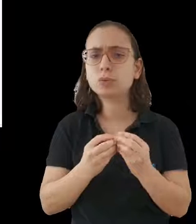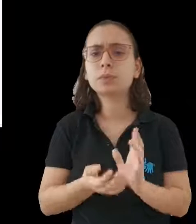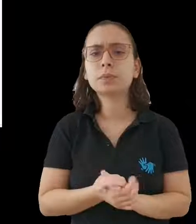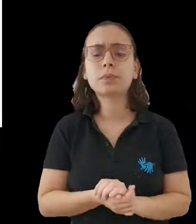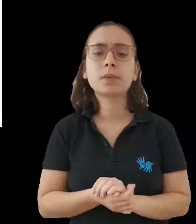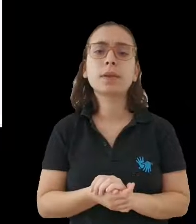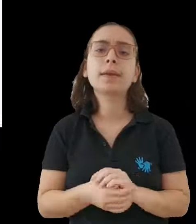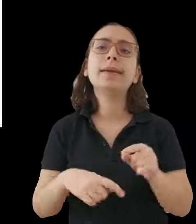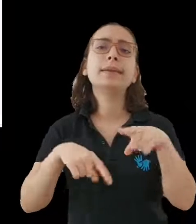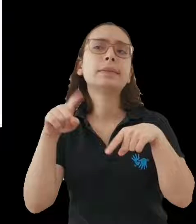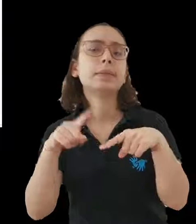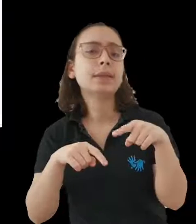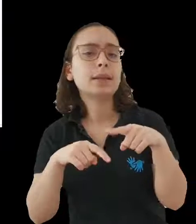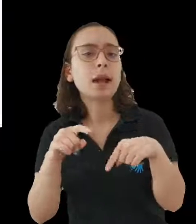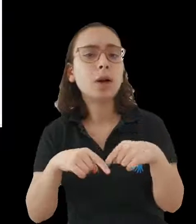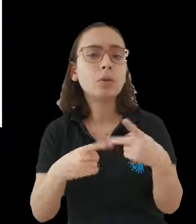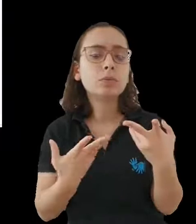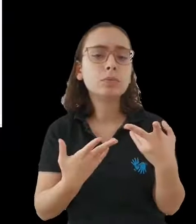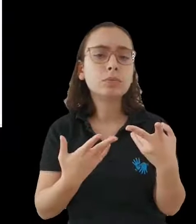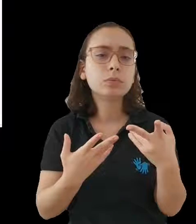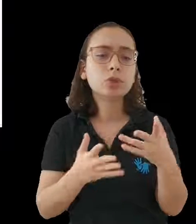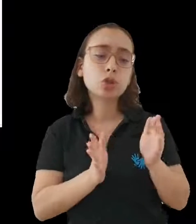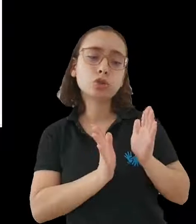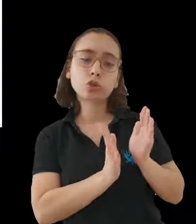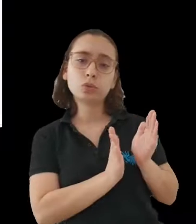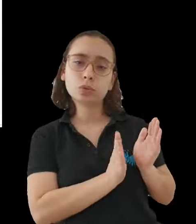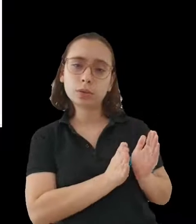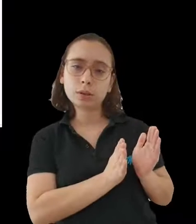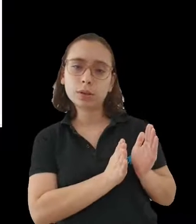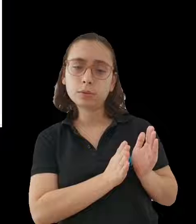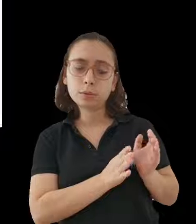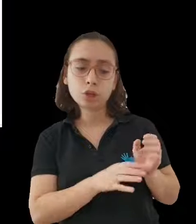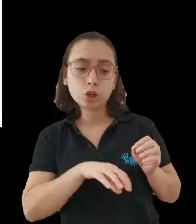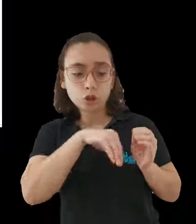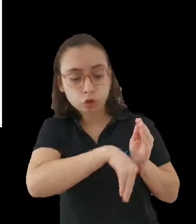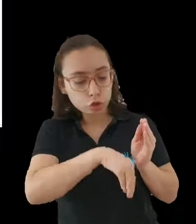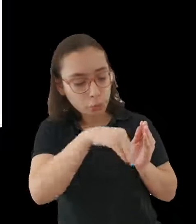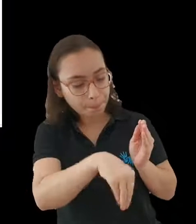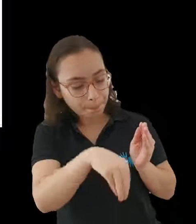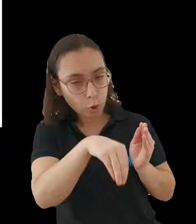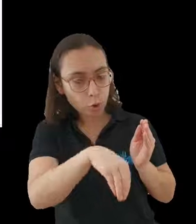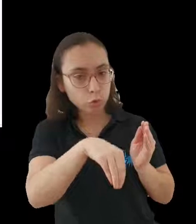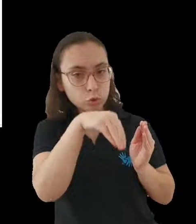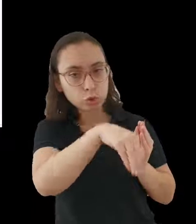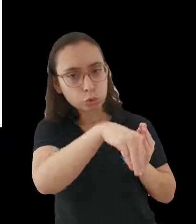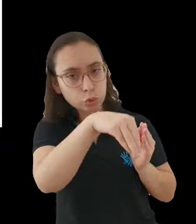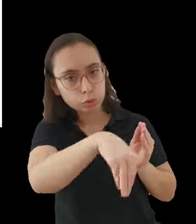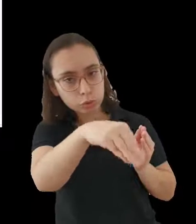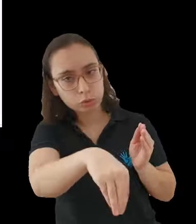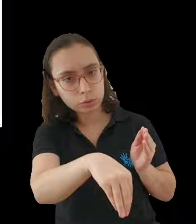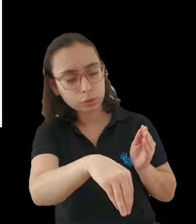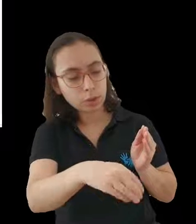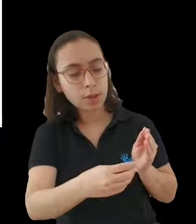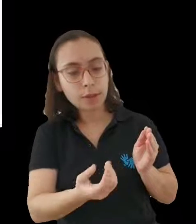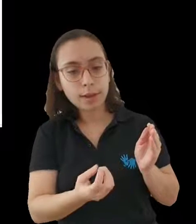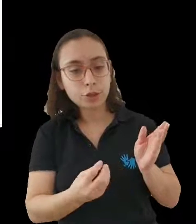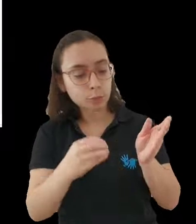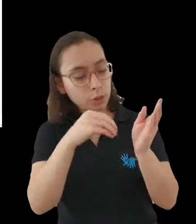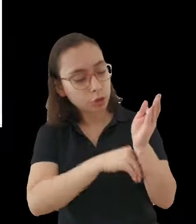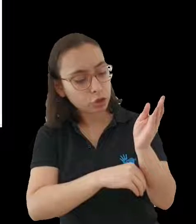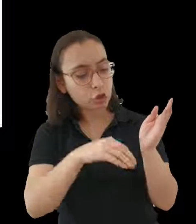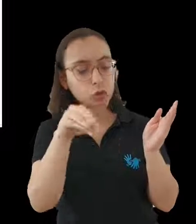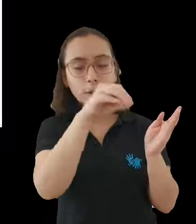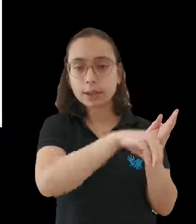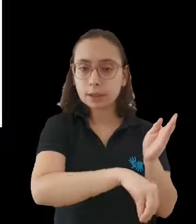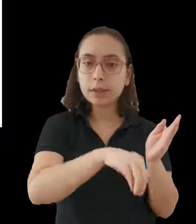eu pensei, esse material, para de um lado ter bolso, para a gente colocar os elementos